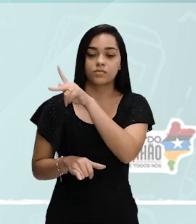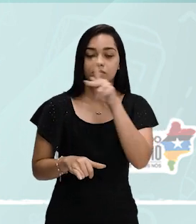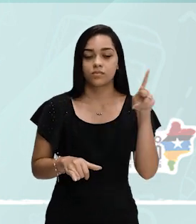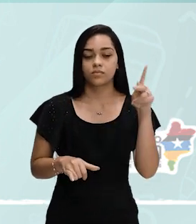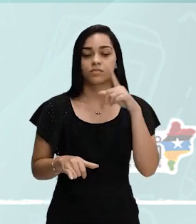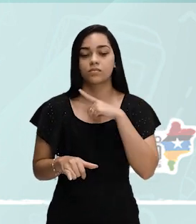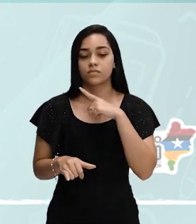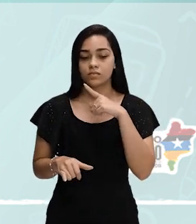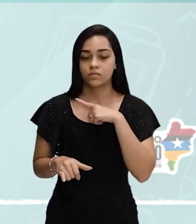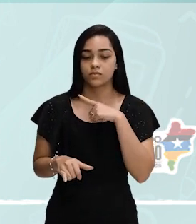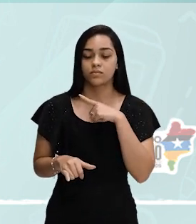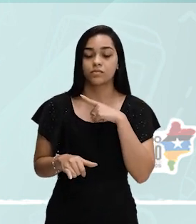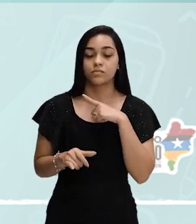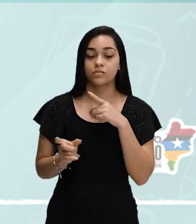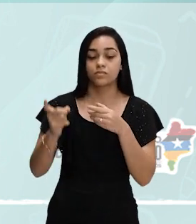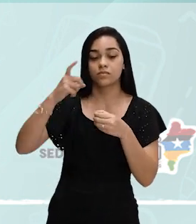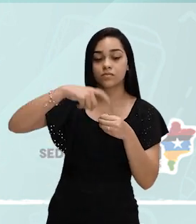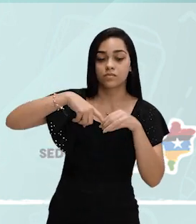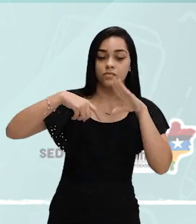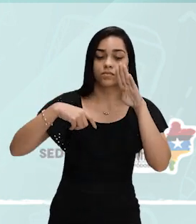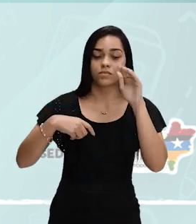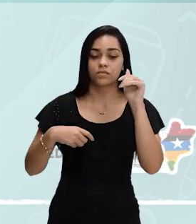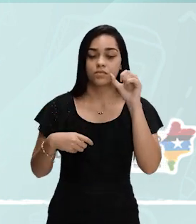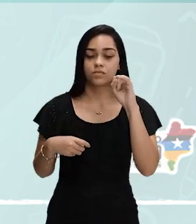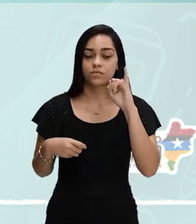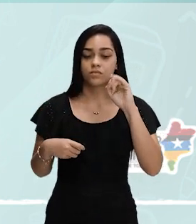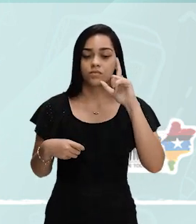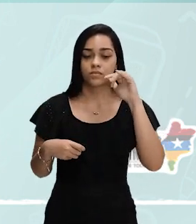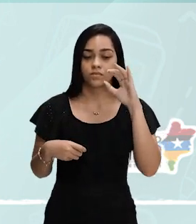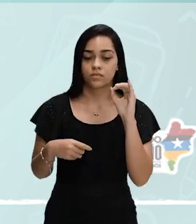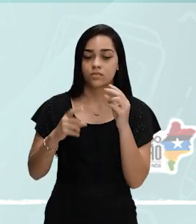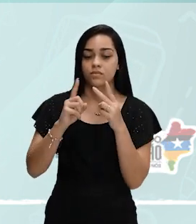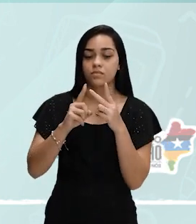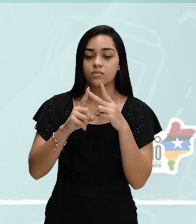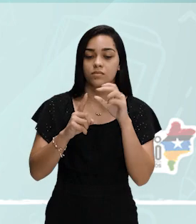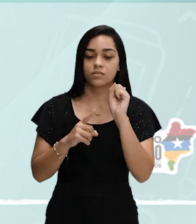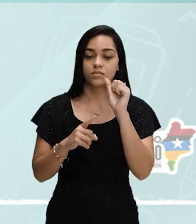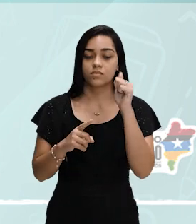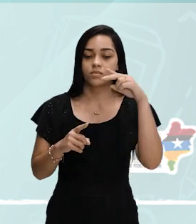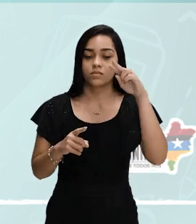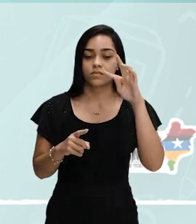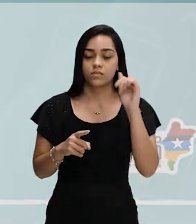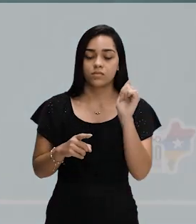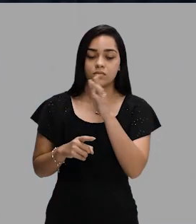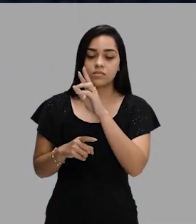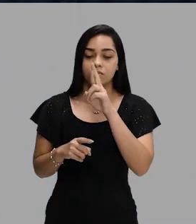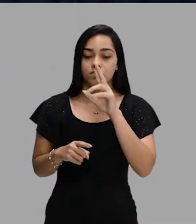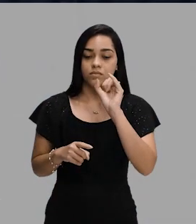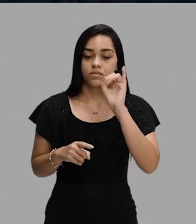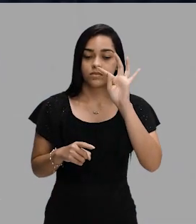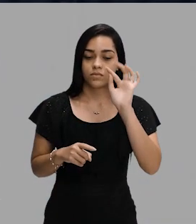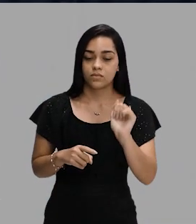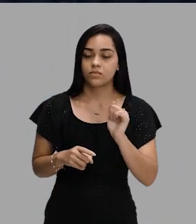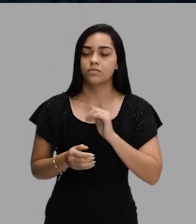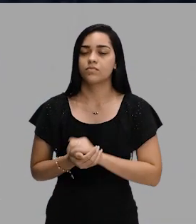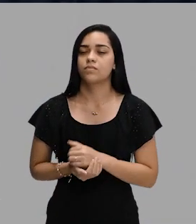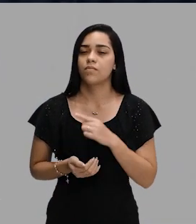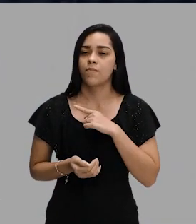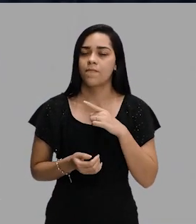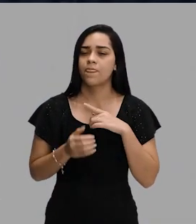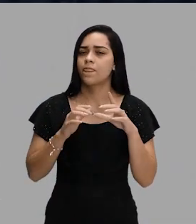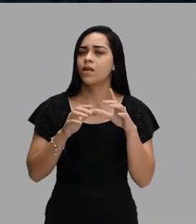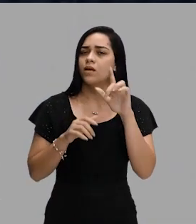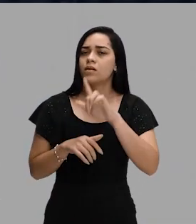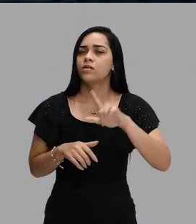de catequese, sendo retomada por Basílio da Gama e Santa Rita Durão. Bom, essa questão da literatura de